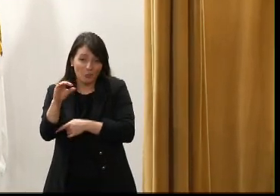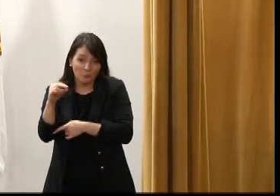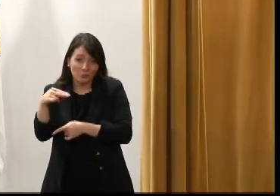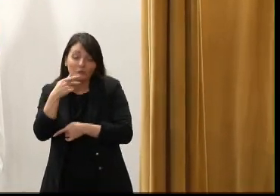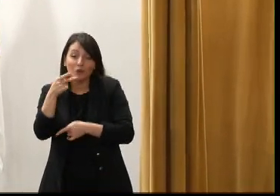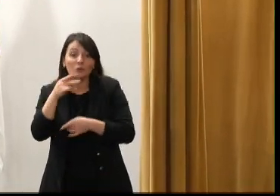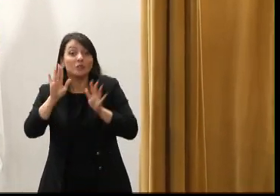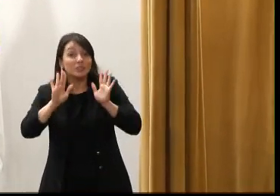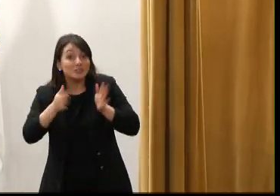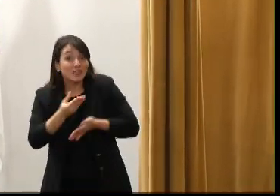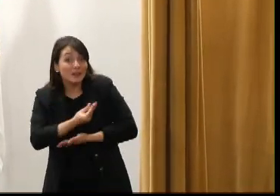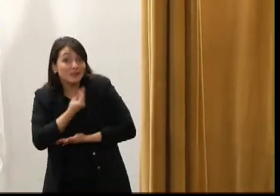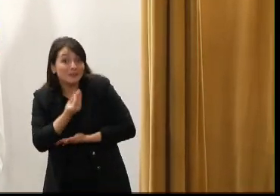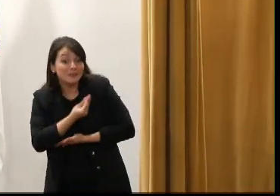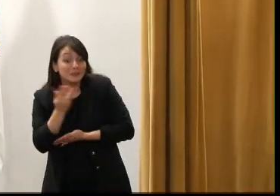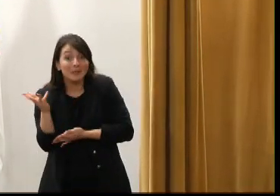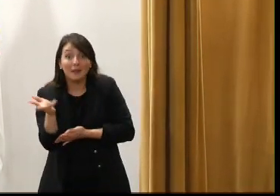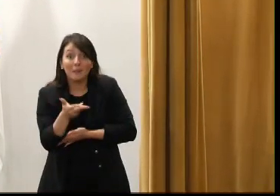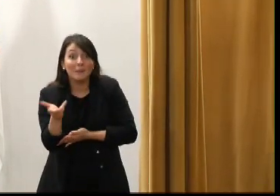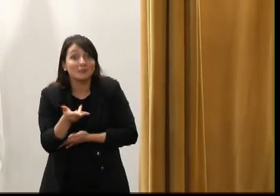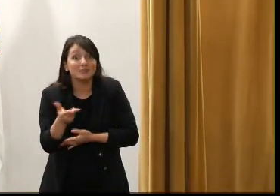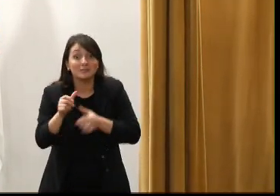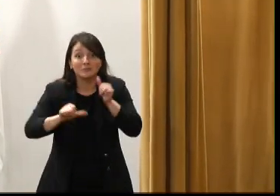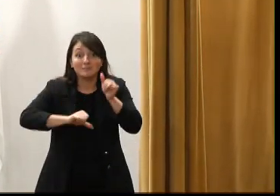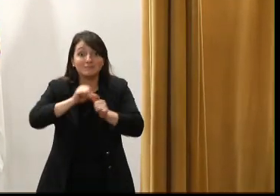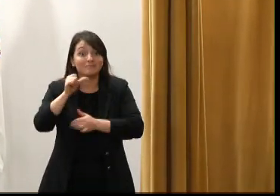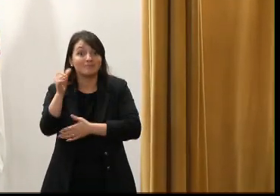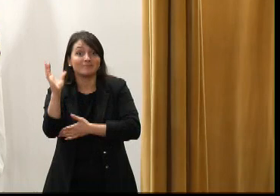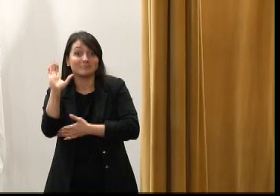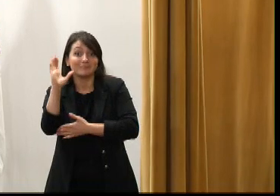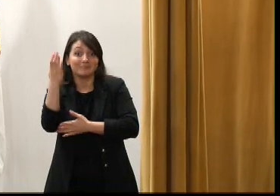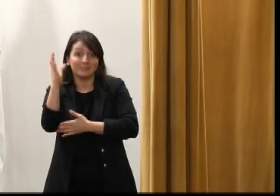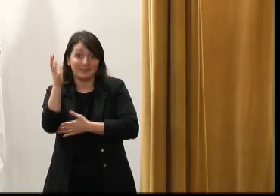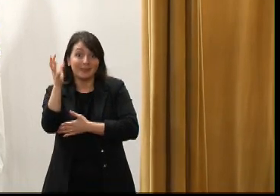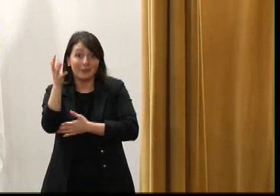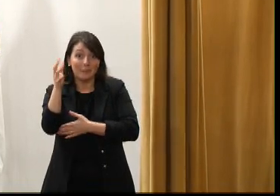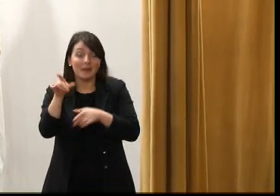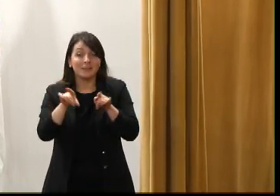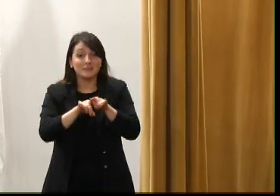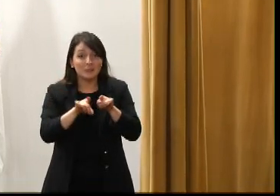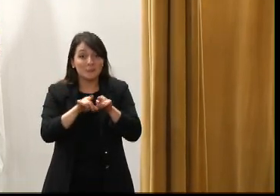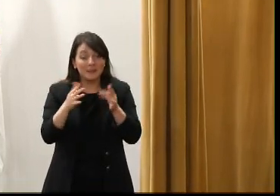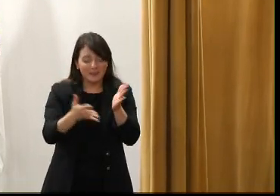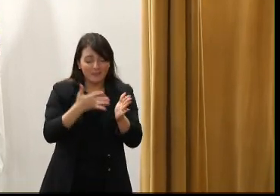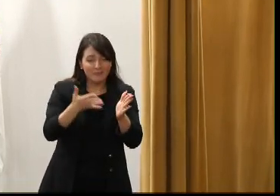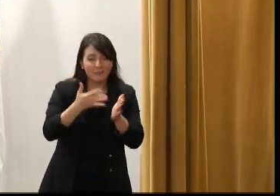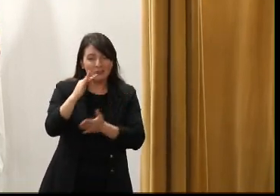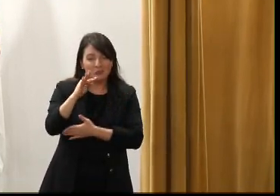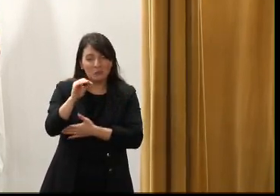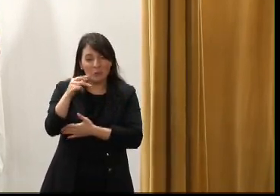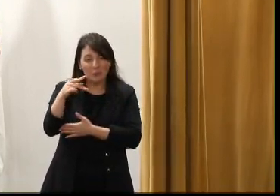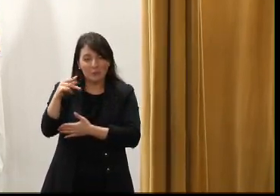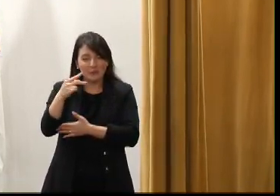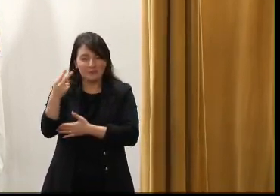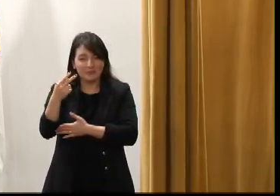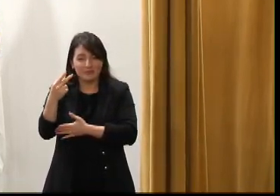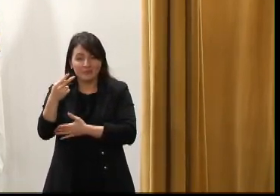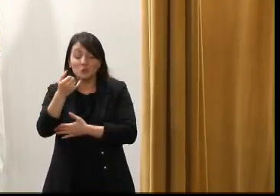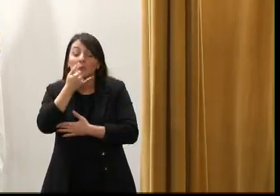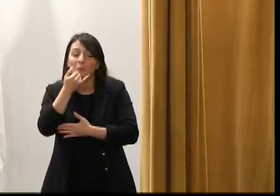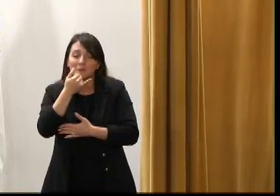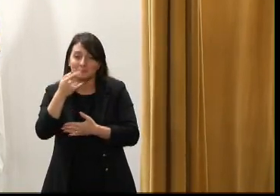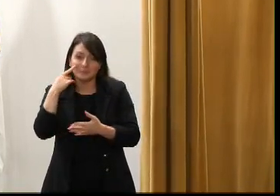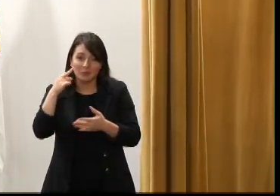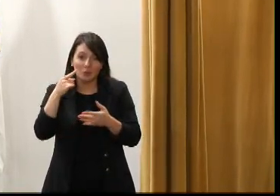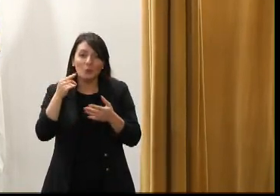estamos vivenciando a emergência climática. Isso também a COP27 deixou muito claro para nós. Quer dizer, já não estamos falando